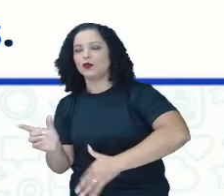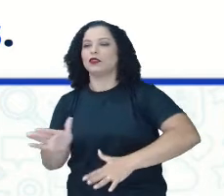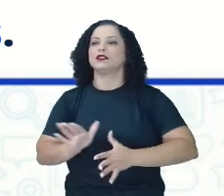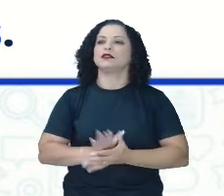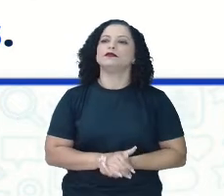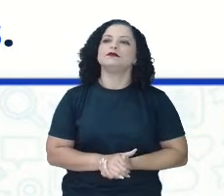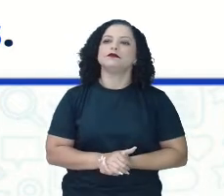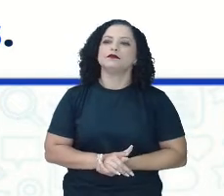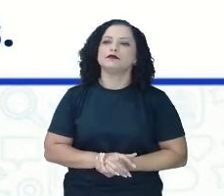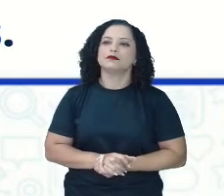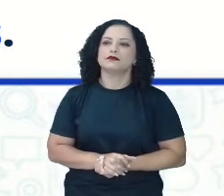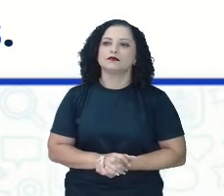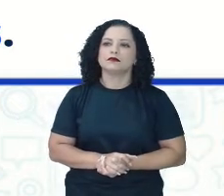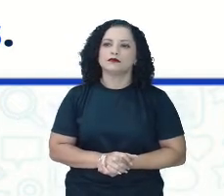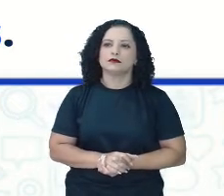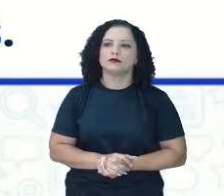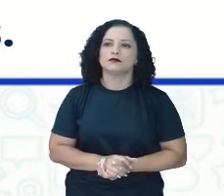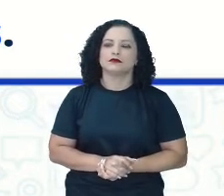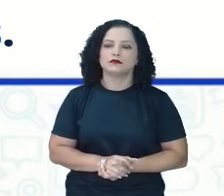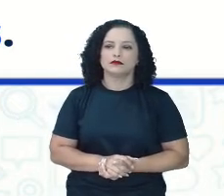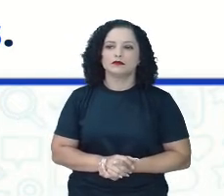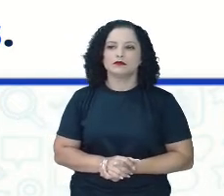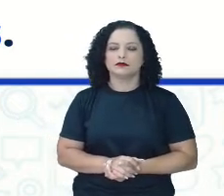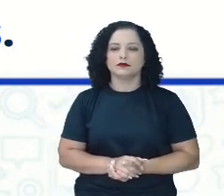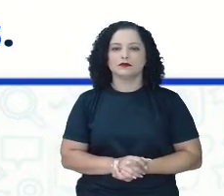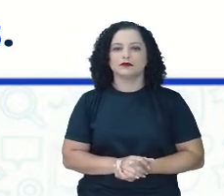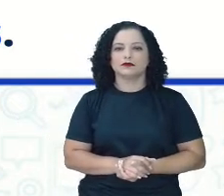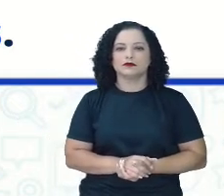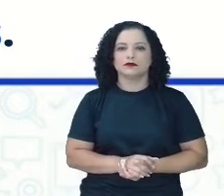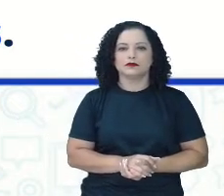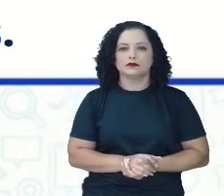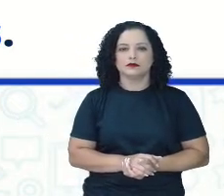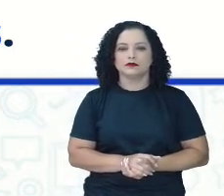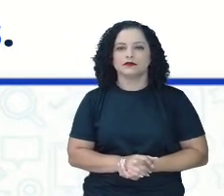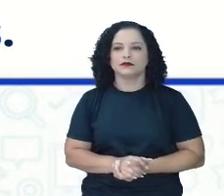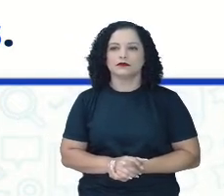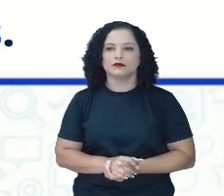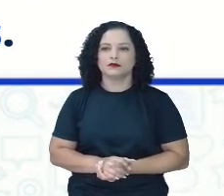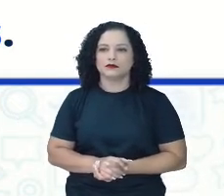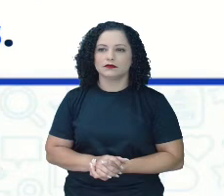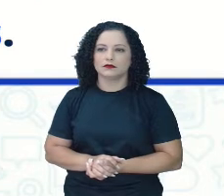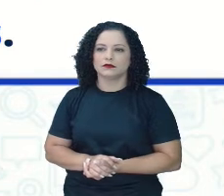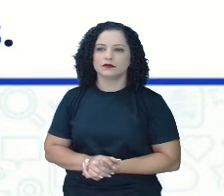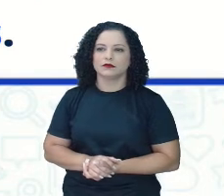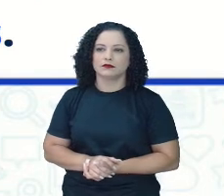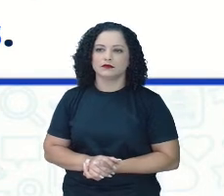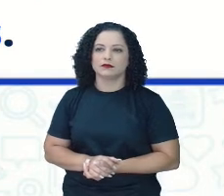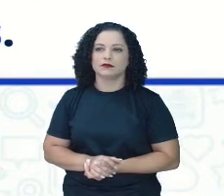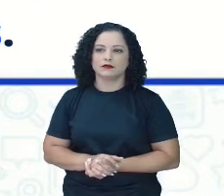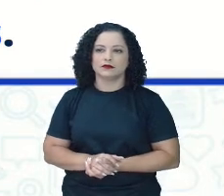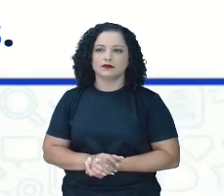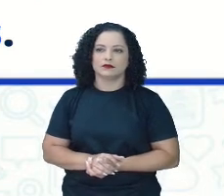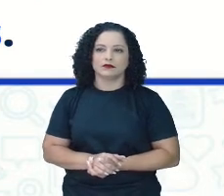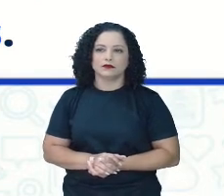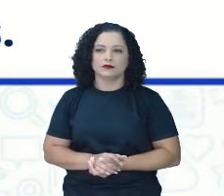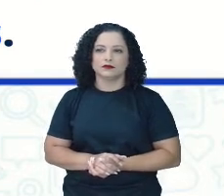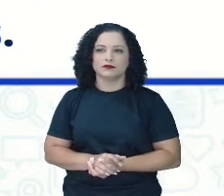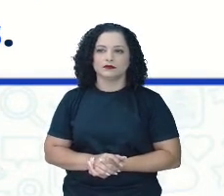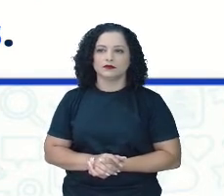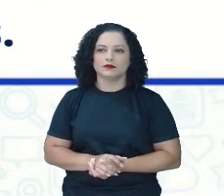Things. House, Houses, times, years,